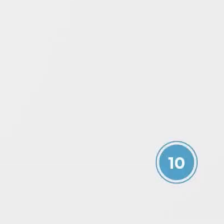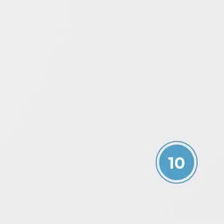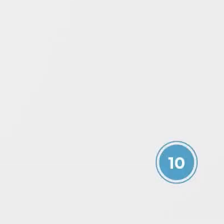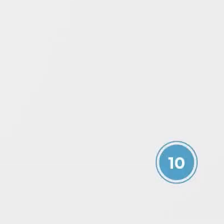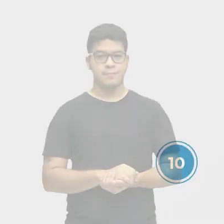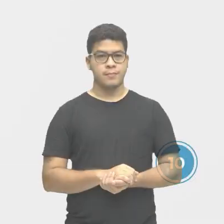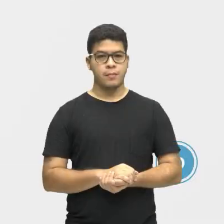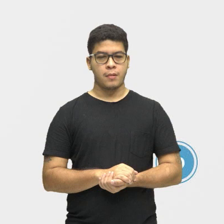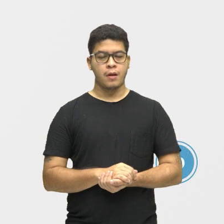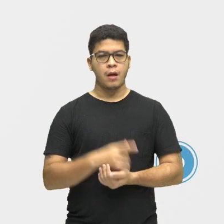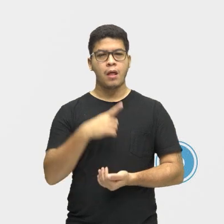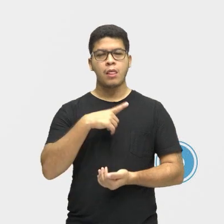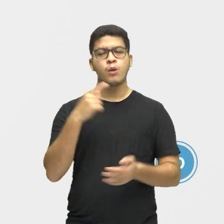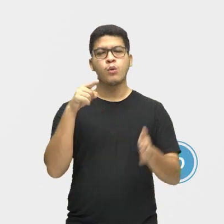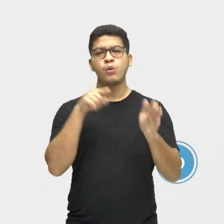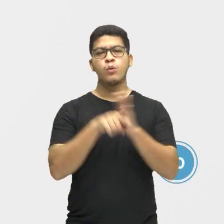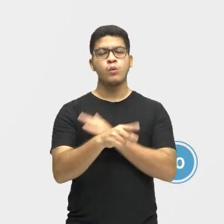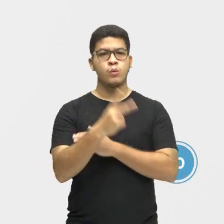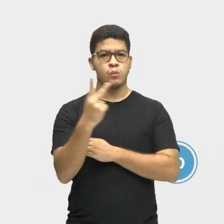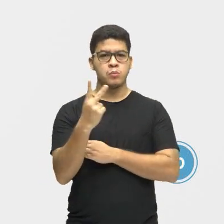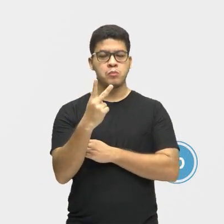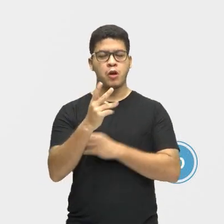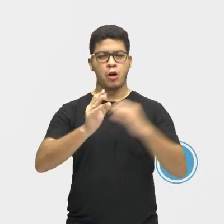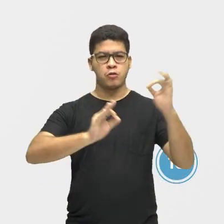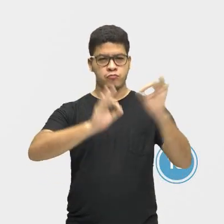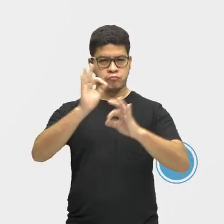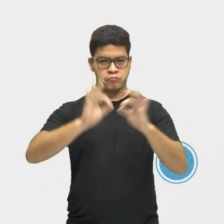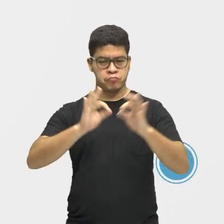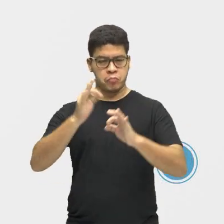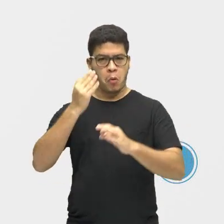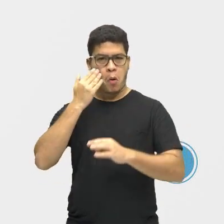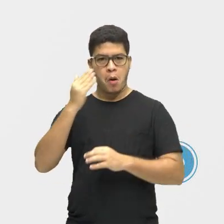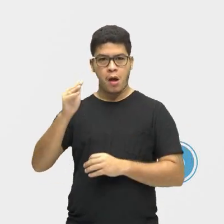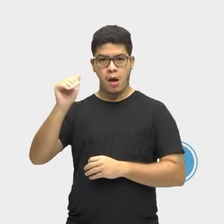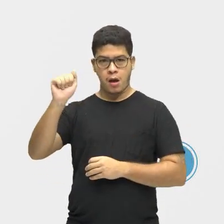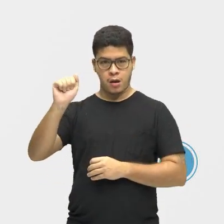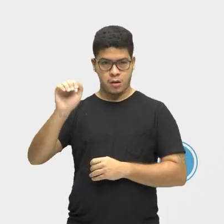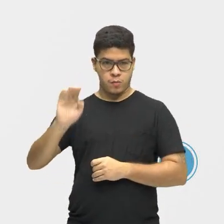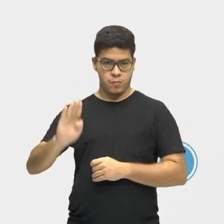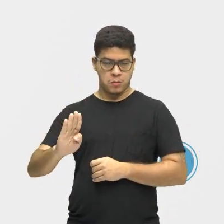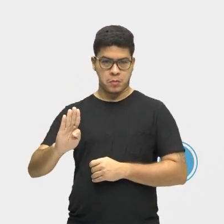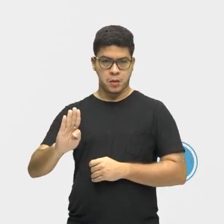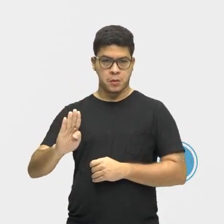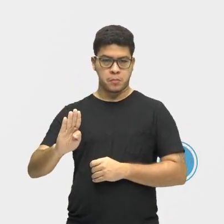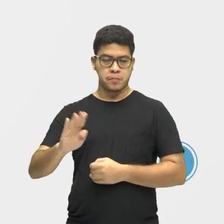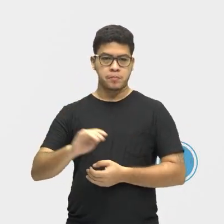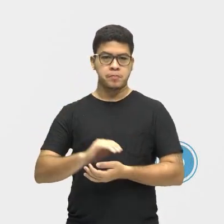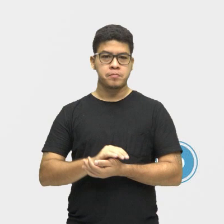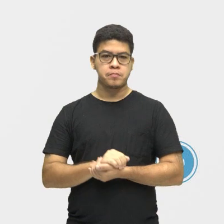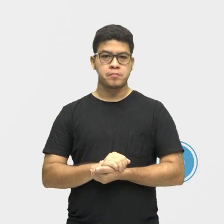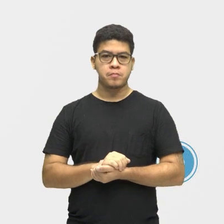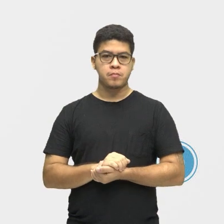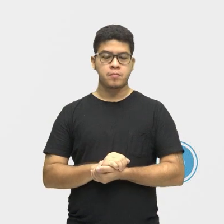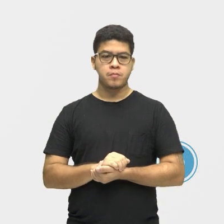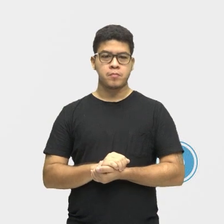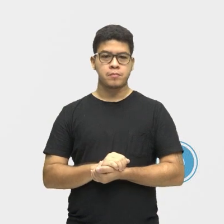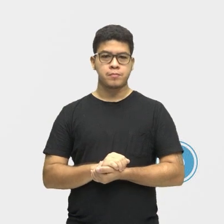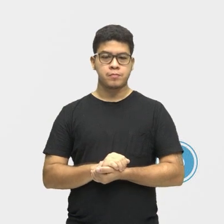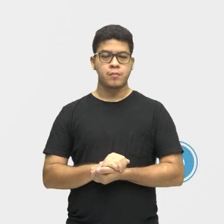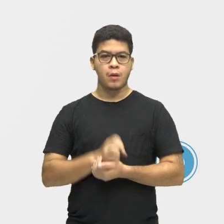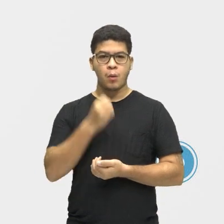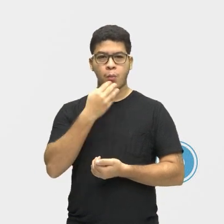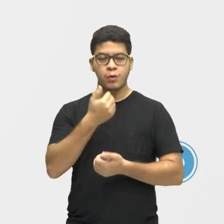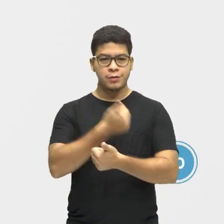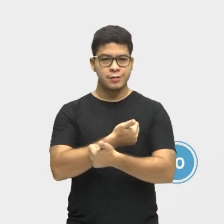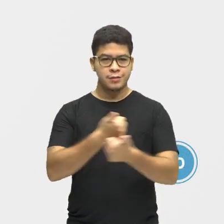Então aí está, duas questões para a gente praticar. Resolva as seguintes equações do primeiro grau. Questão A, questão B, boa